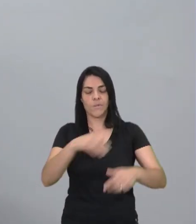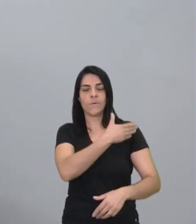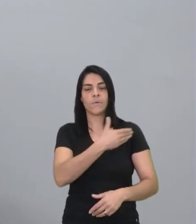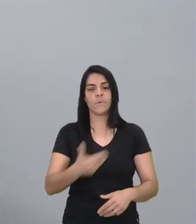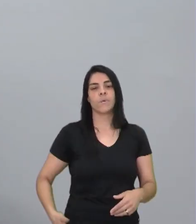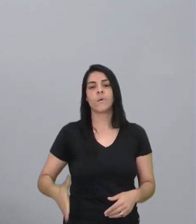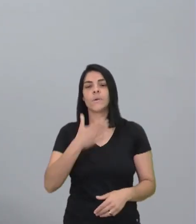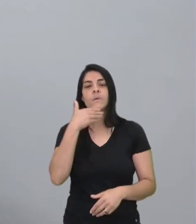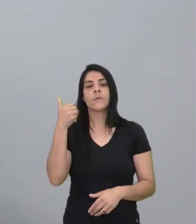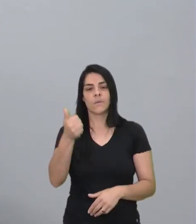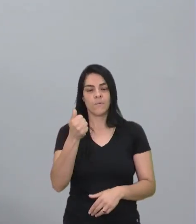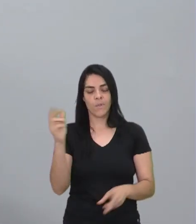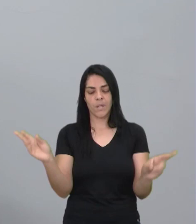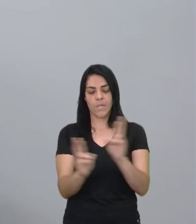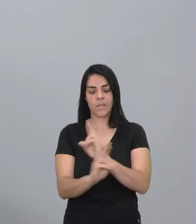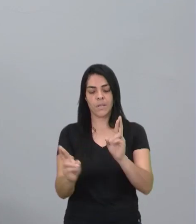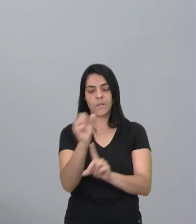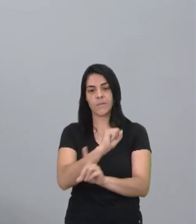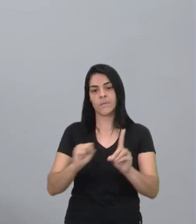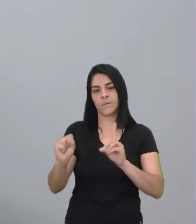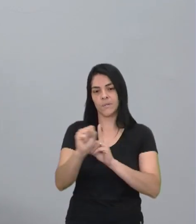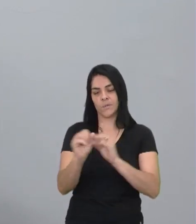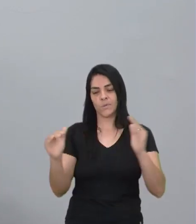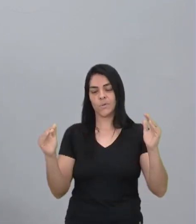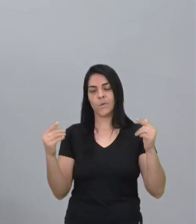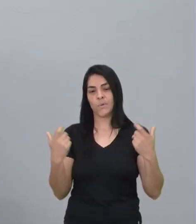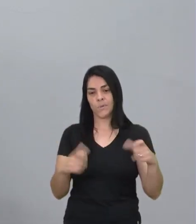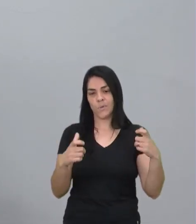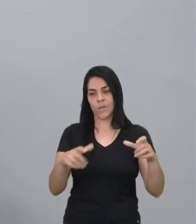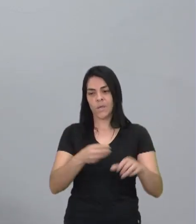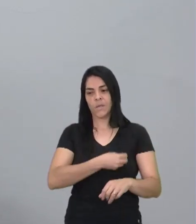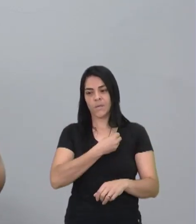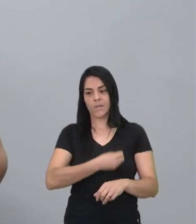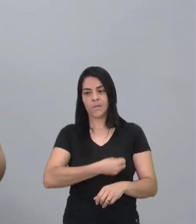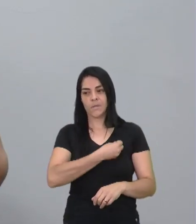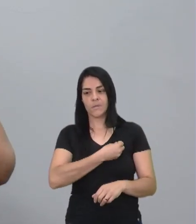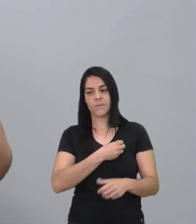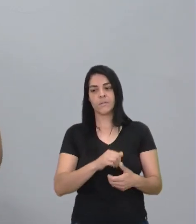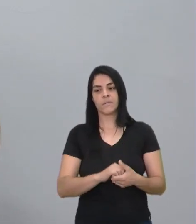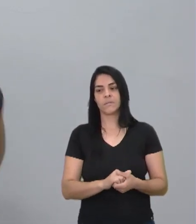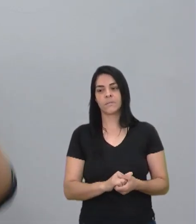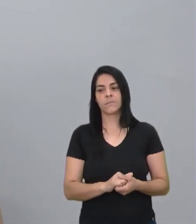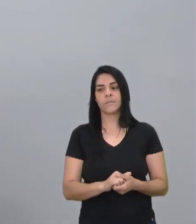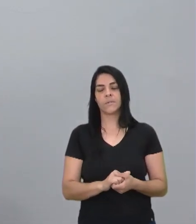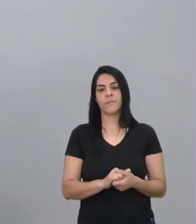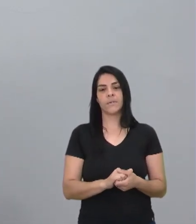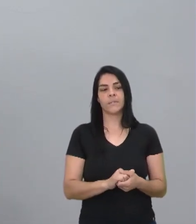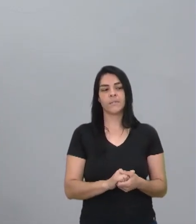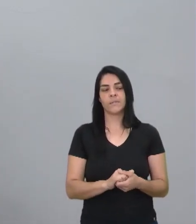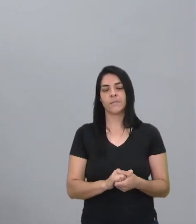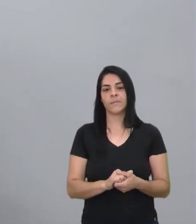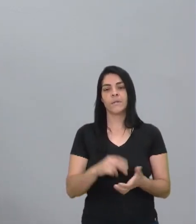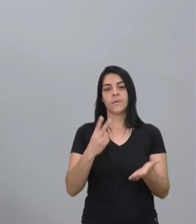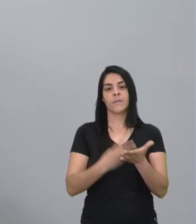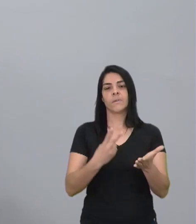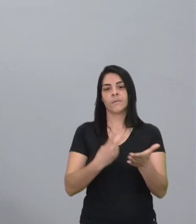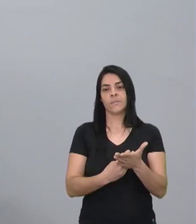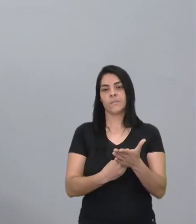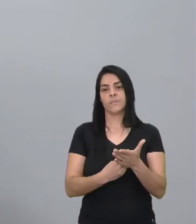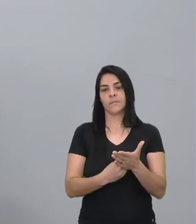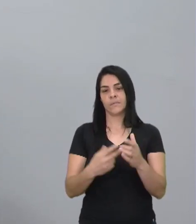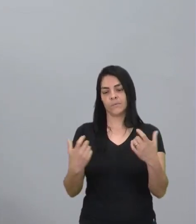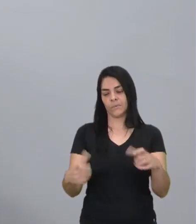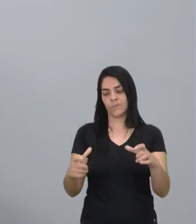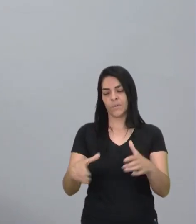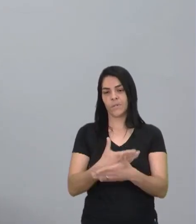relação da sociedade dentro do ambiente onde ela vive, então, num ambiente, vamos dizer, num ambiente de pobreza, num ambiente onde você tem ali, por